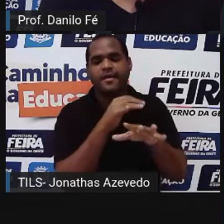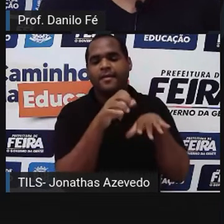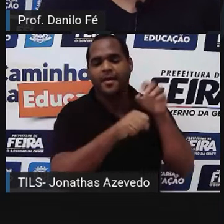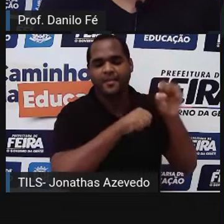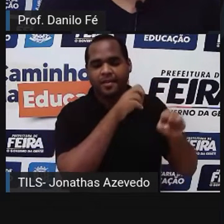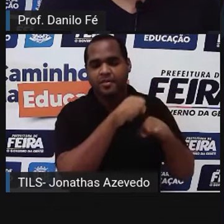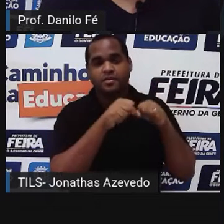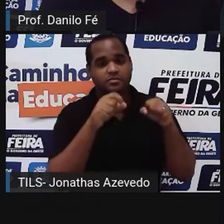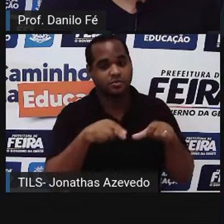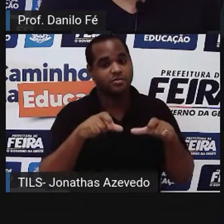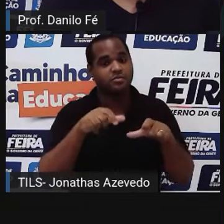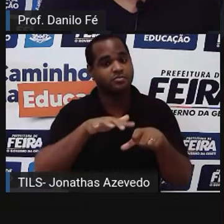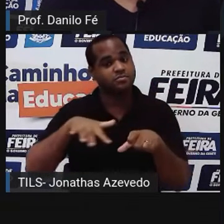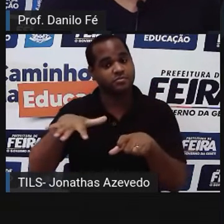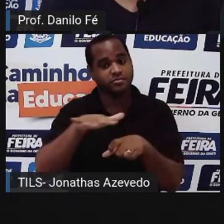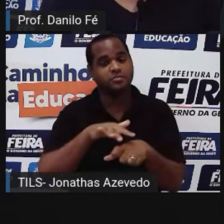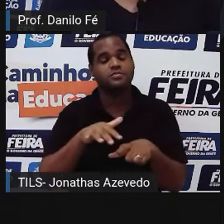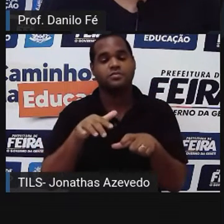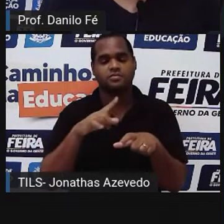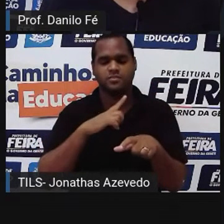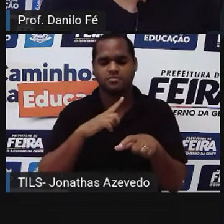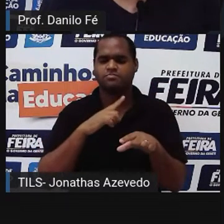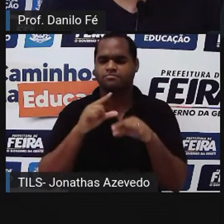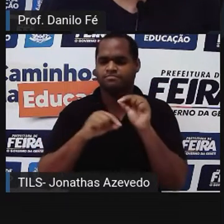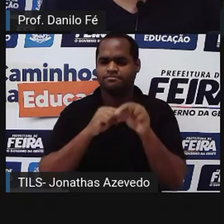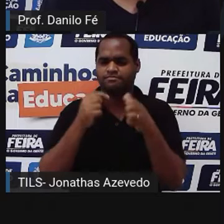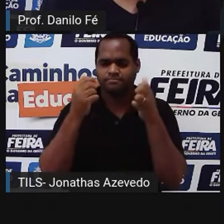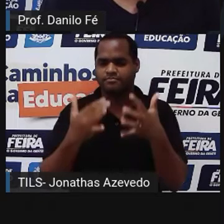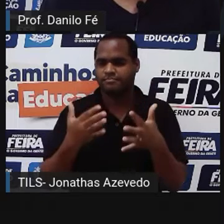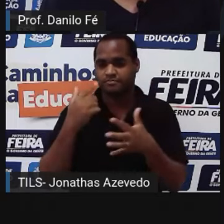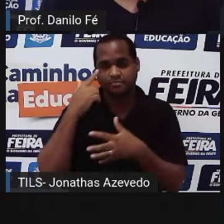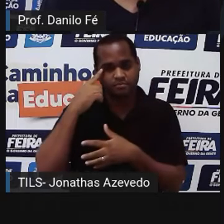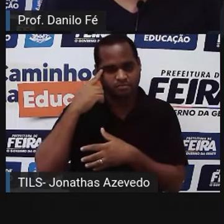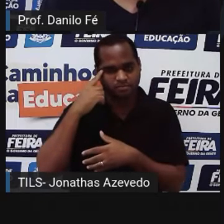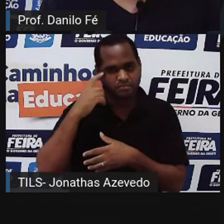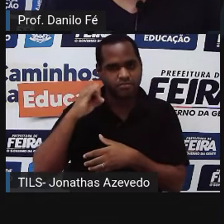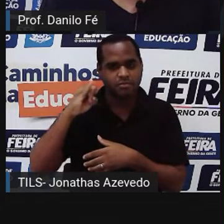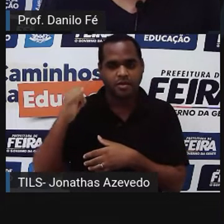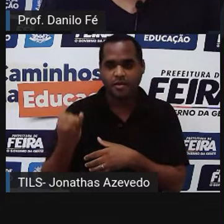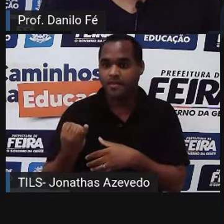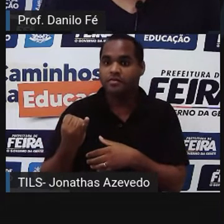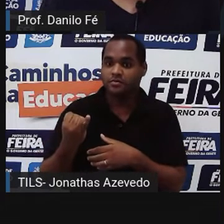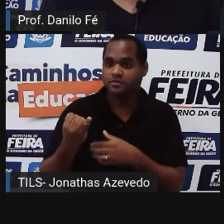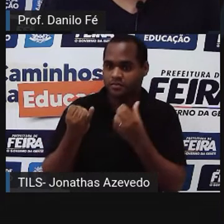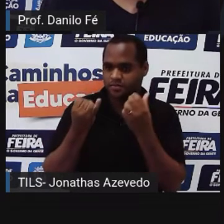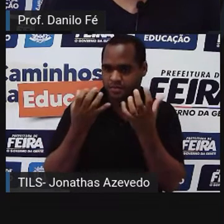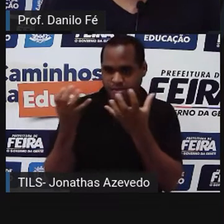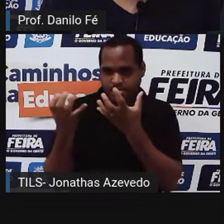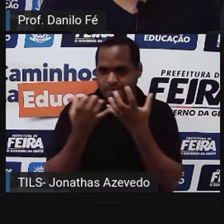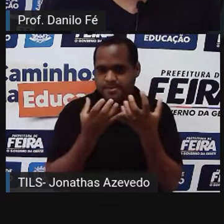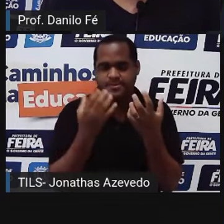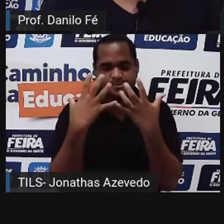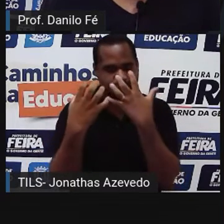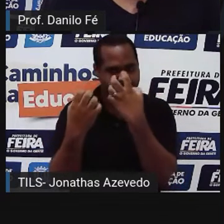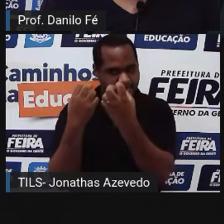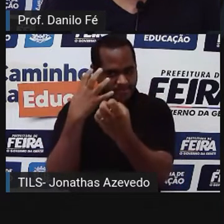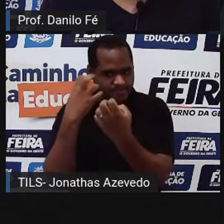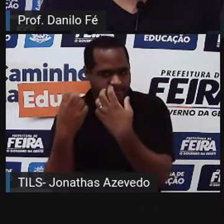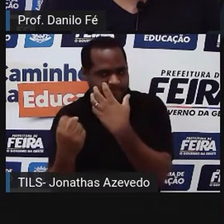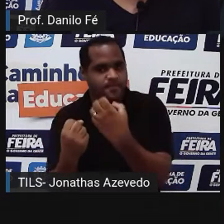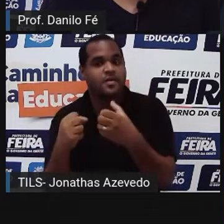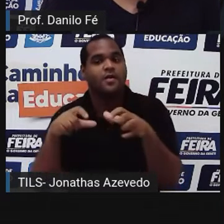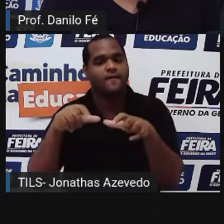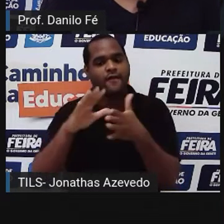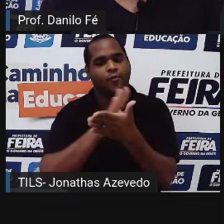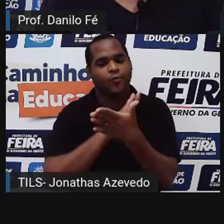lá no Oceano Pacífico. E isso colocou o Japão a ter interesse em